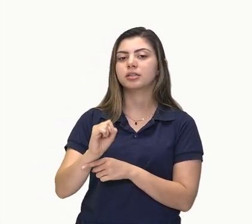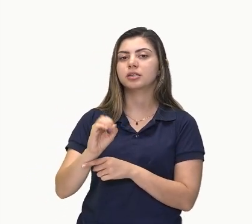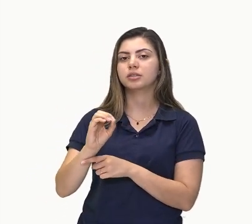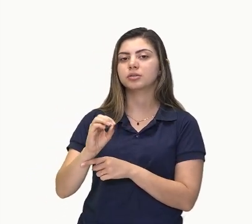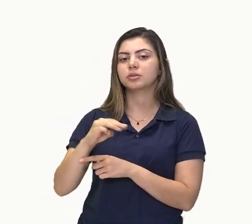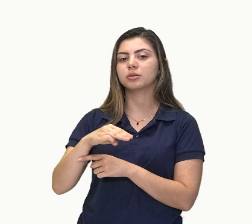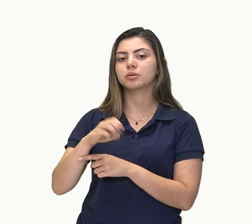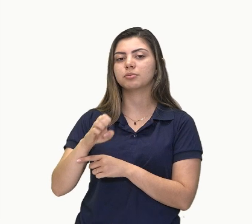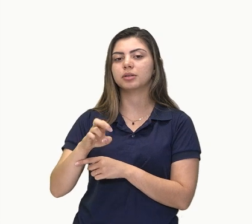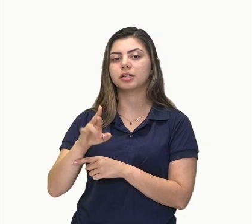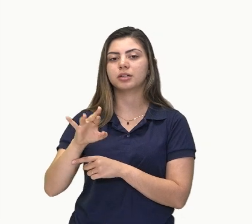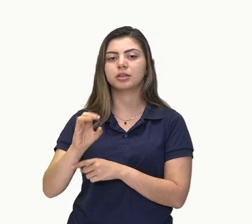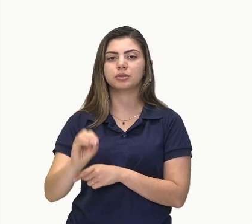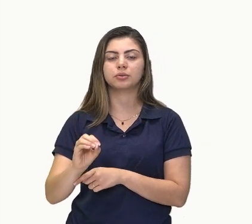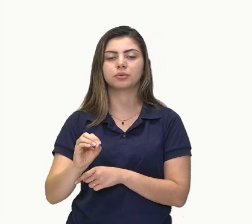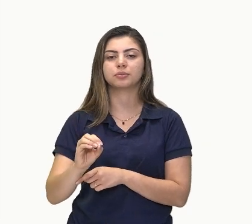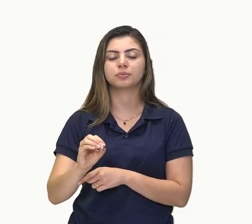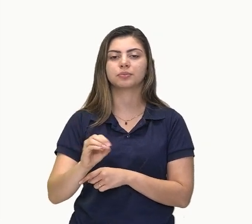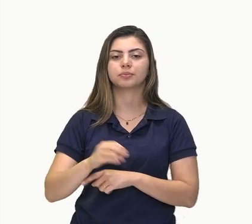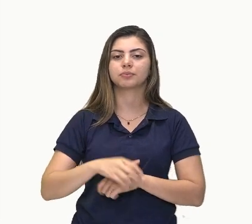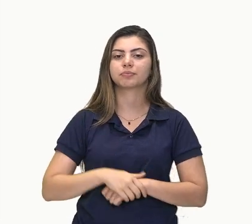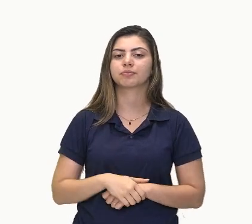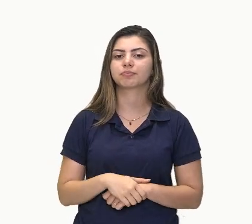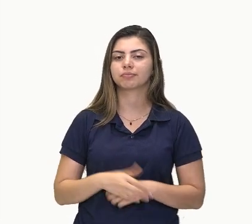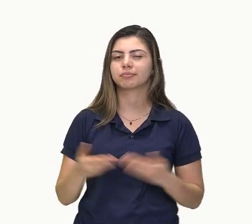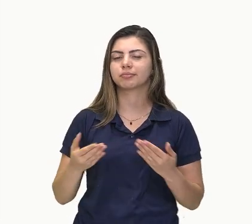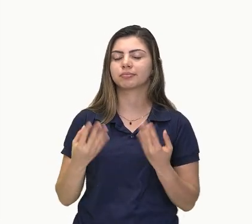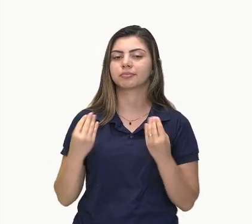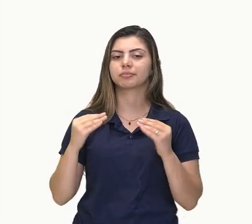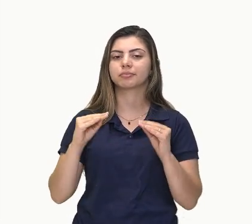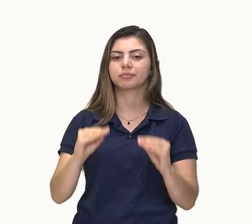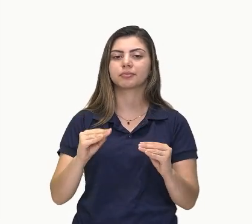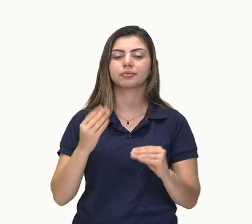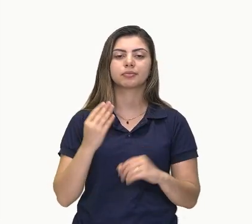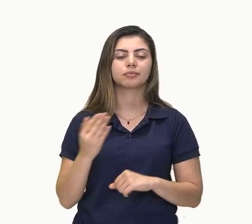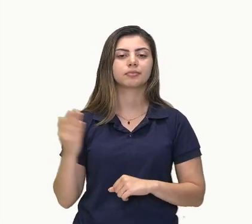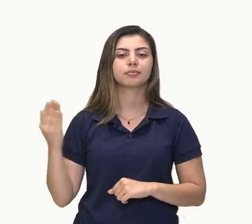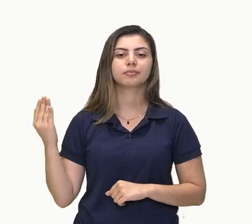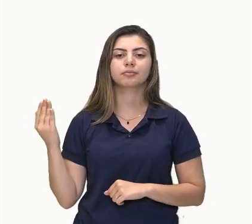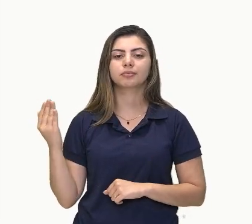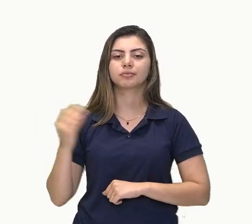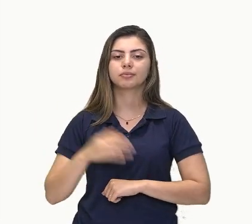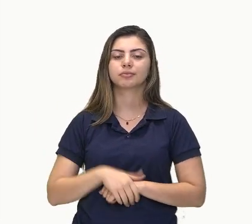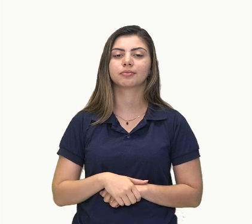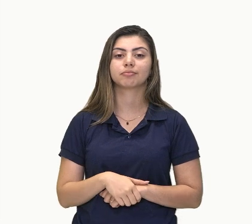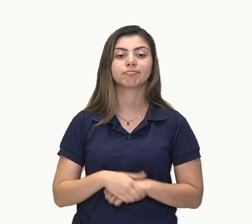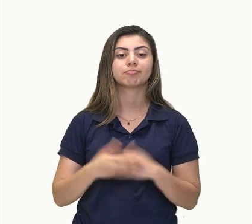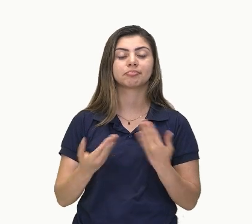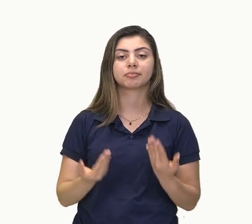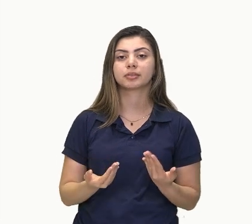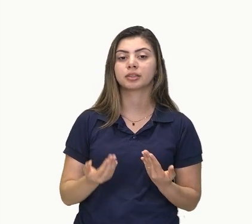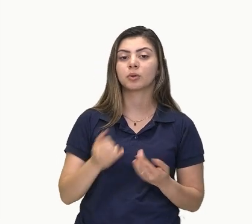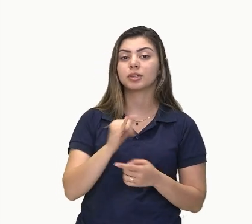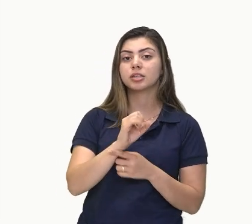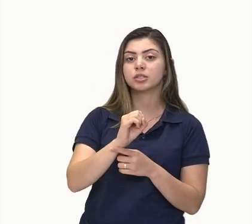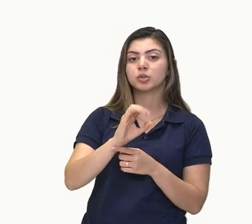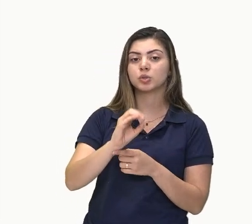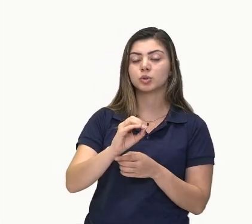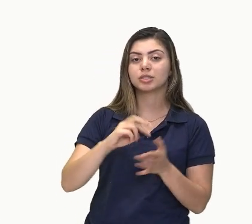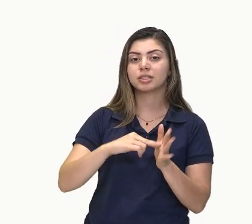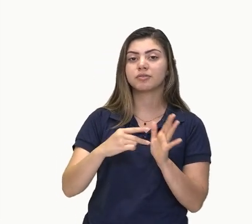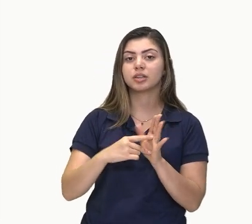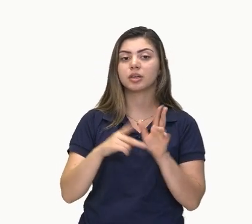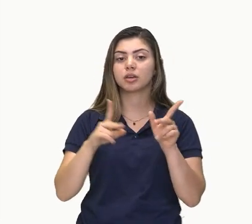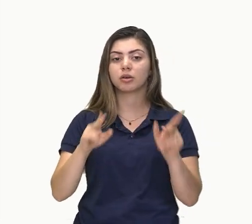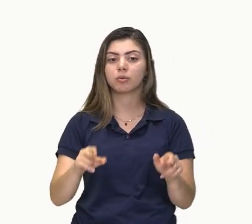vamos colocar aqui isomeria. aqui era igual e aqui, ó,